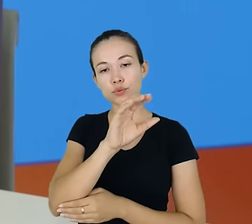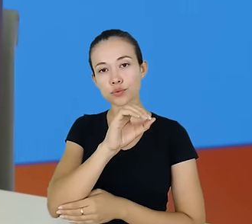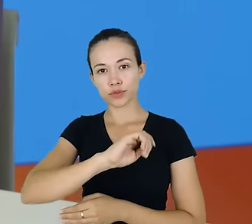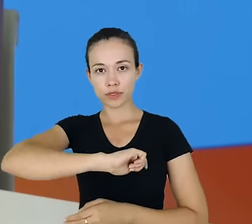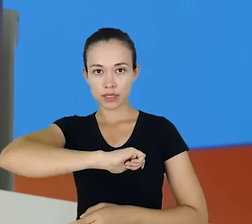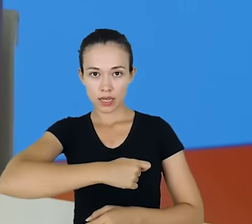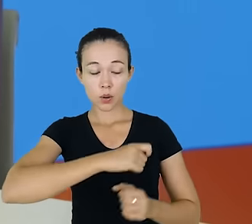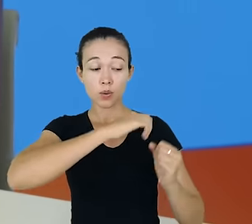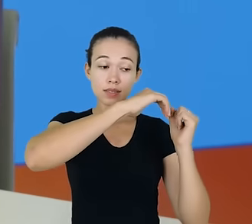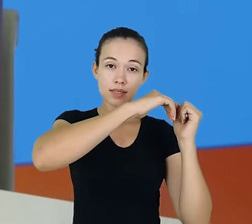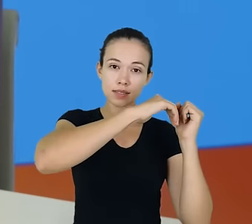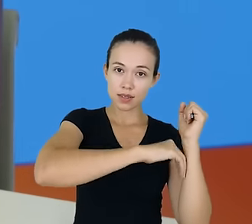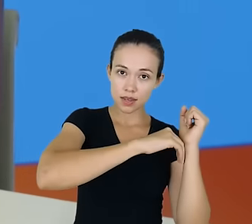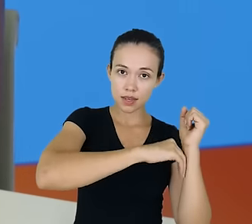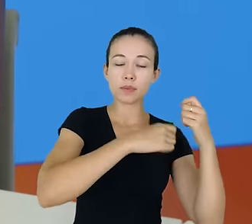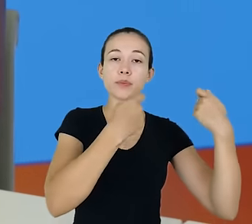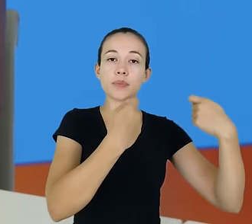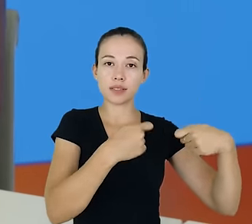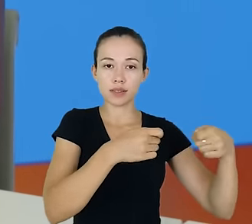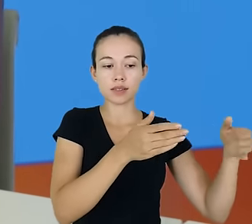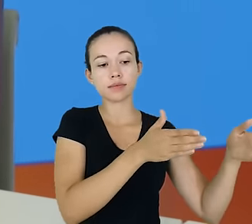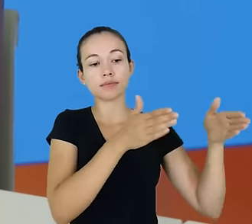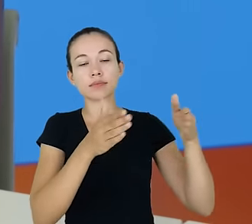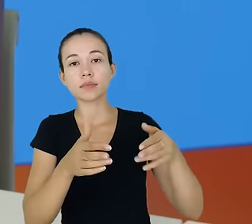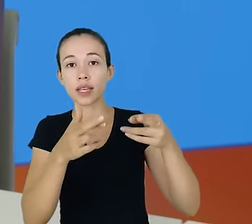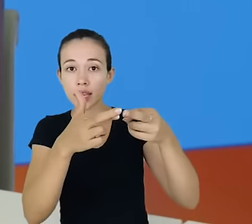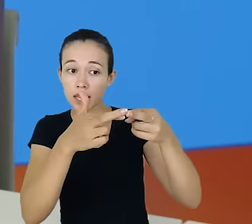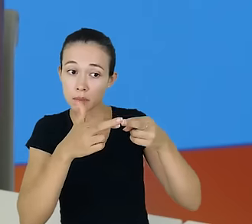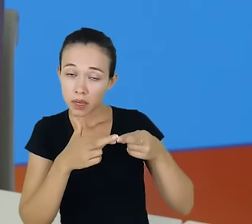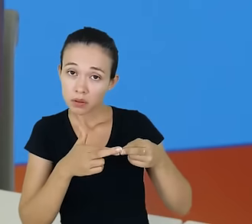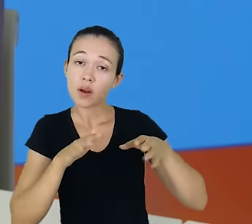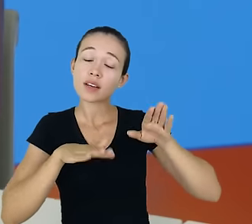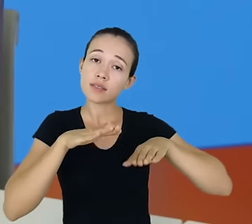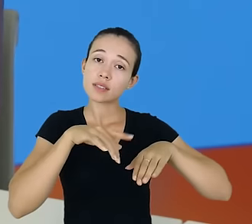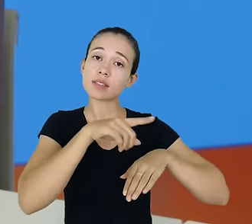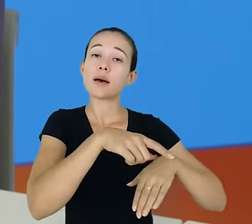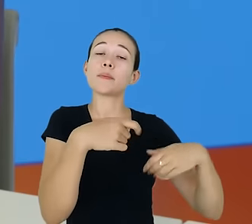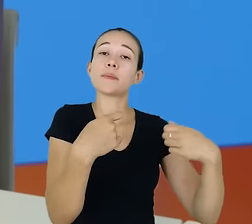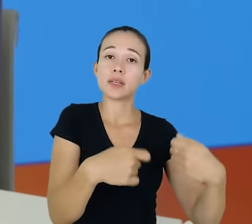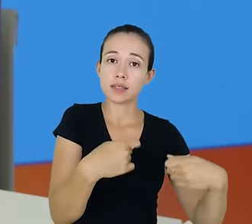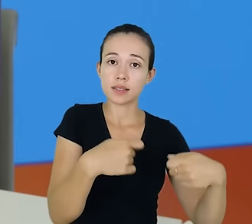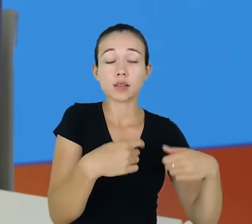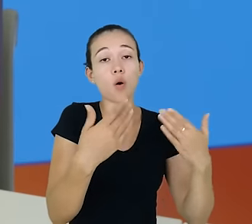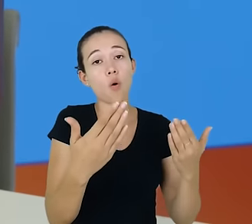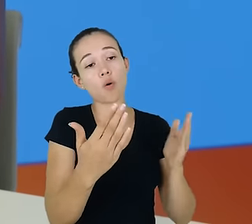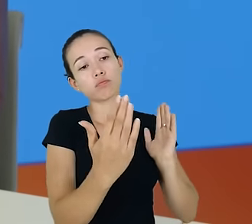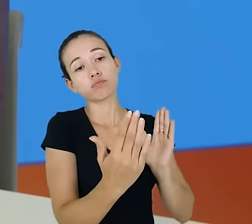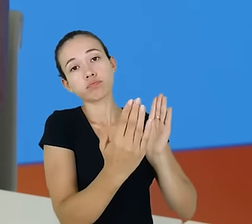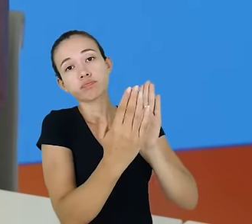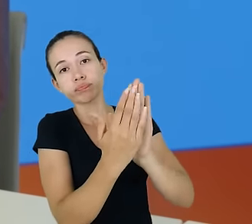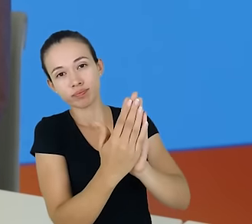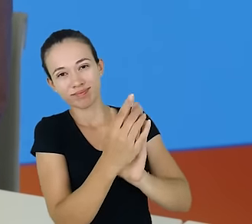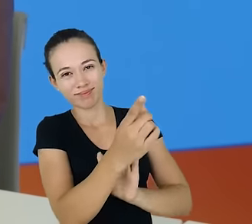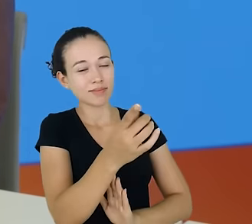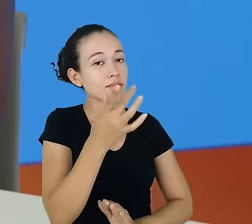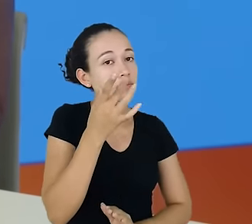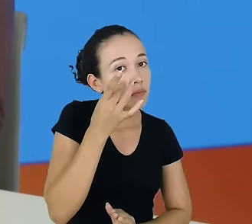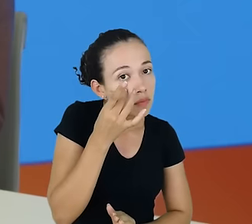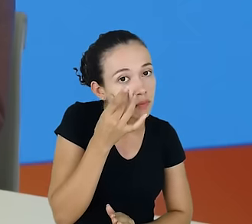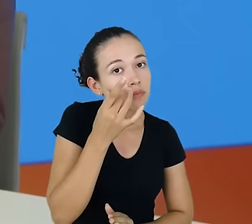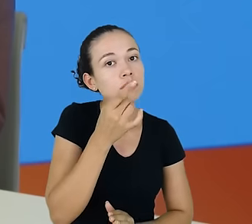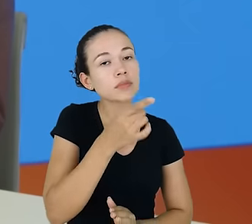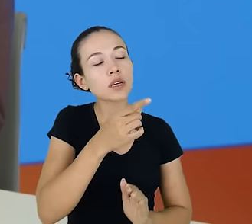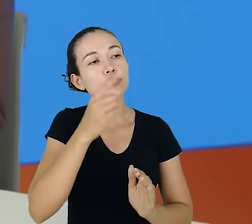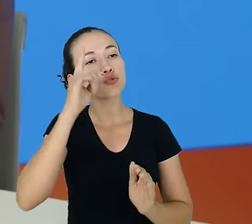um requerimento se for o caso ou ele vai até o o o local com um agendamento que ele precisa fazer